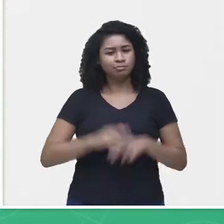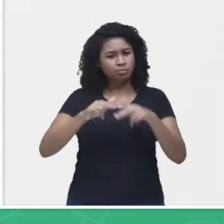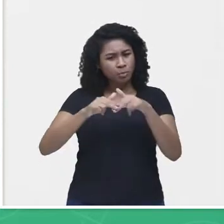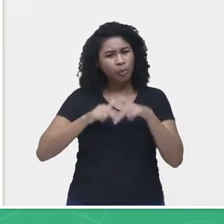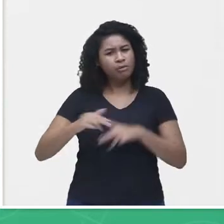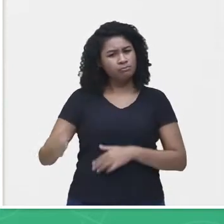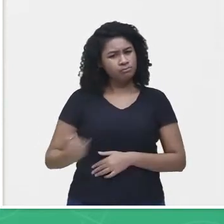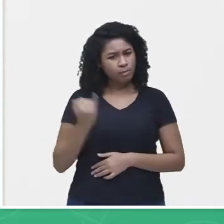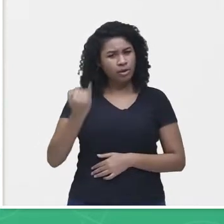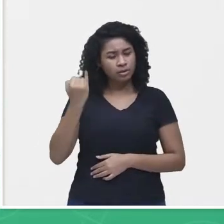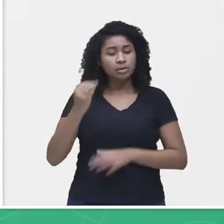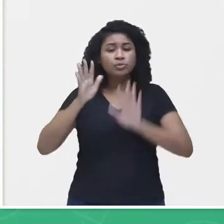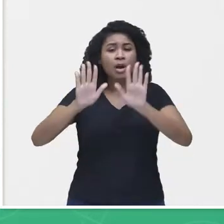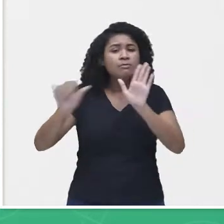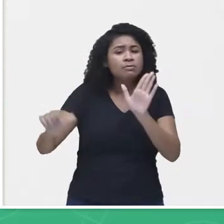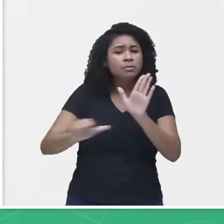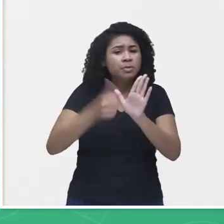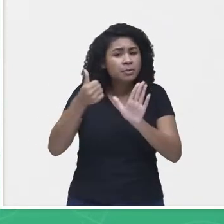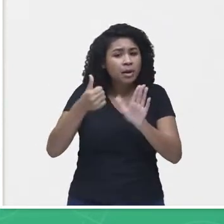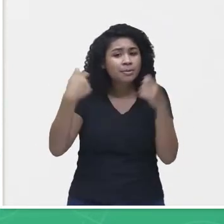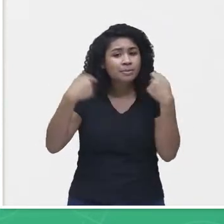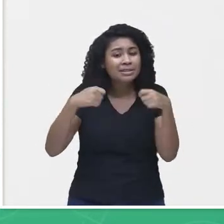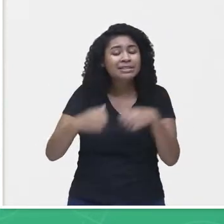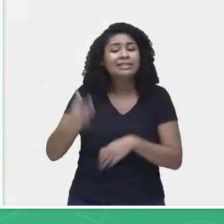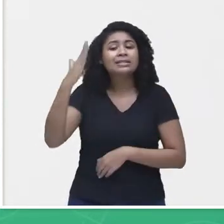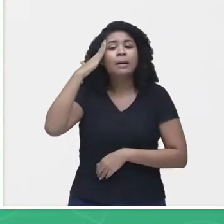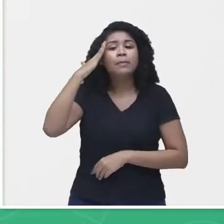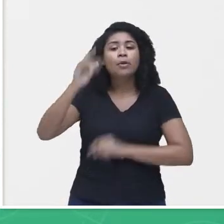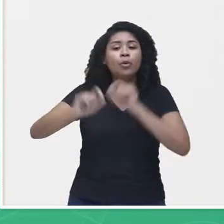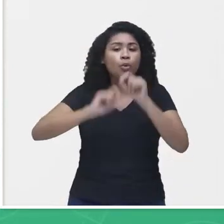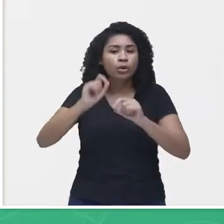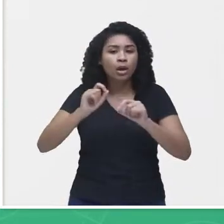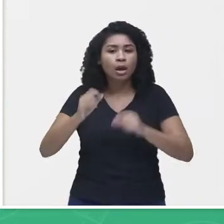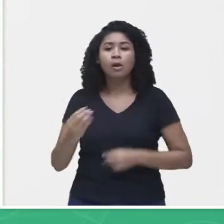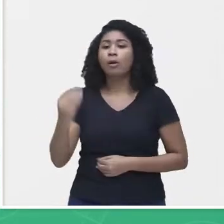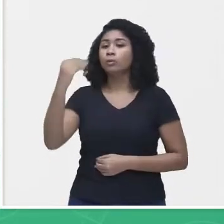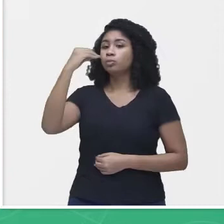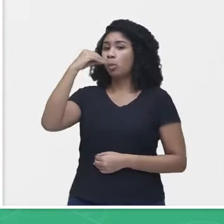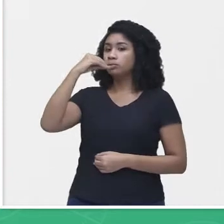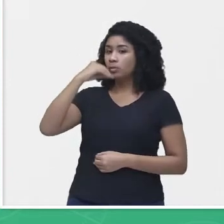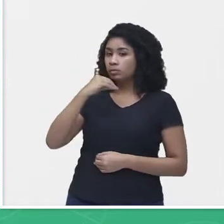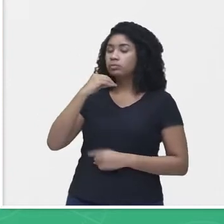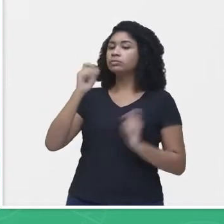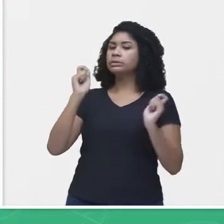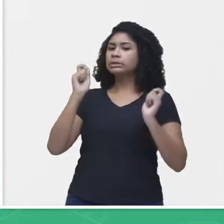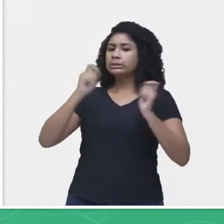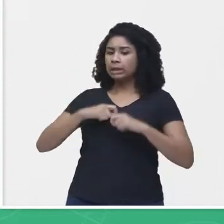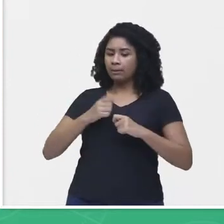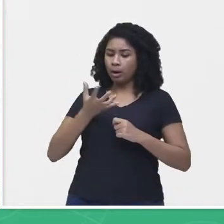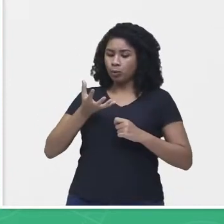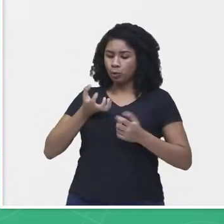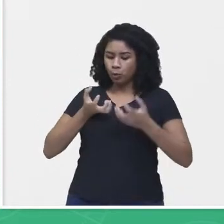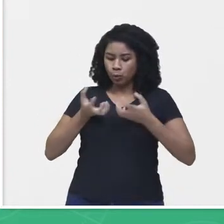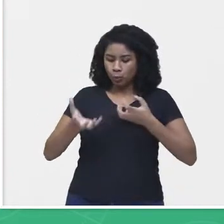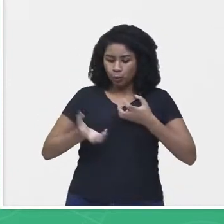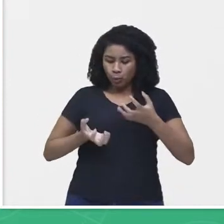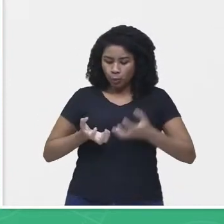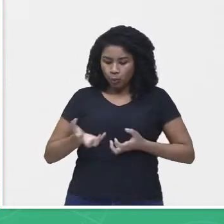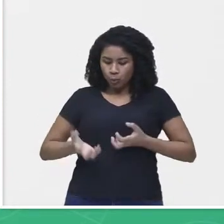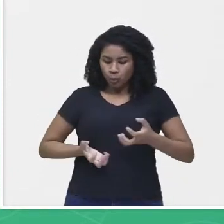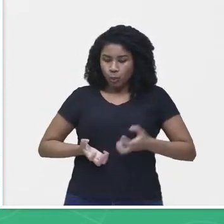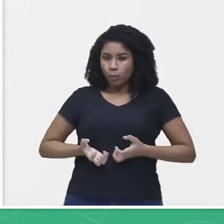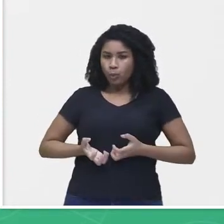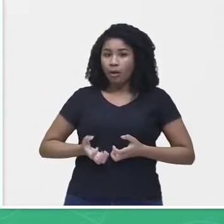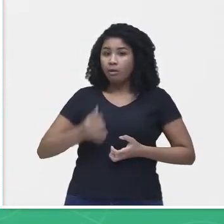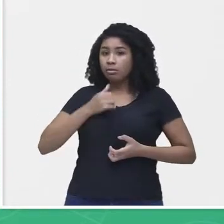tem que saber é isso. A gente come para obter a energia que o nosso corpo precisa para que todas as células